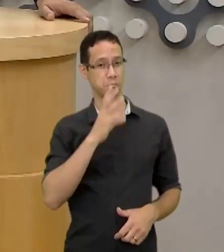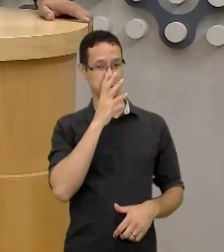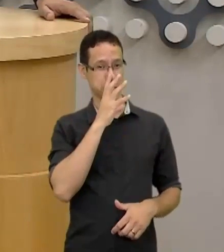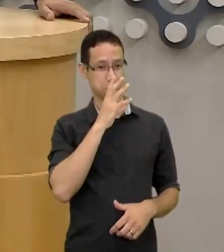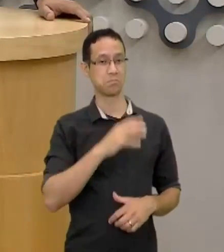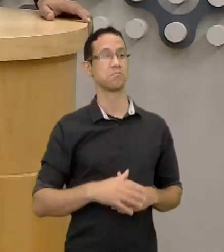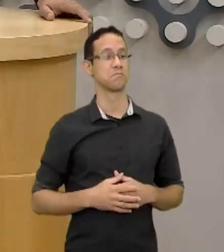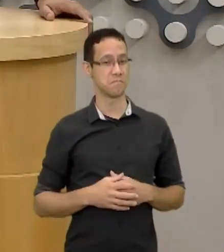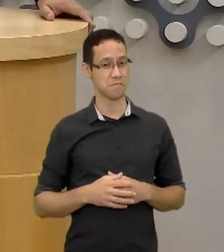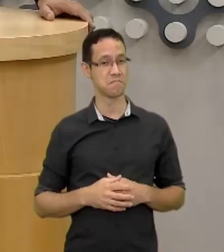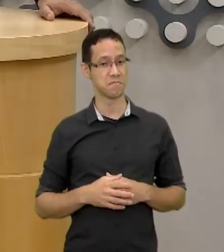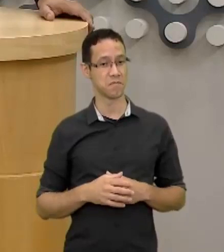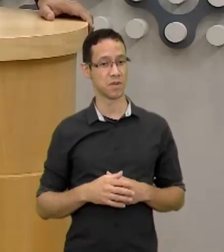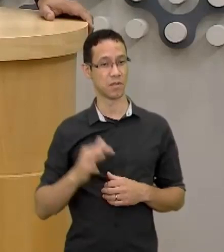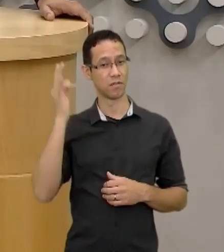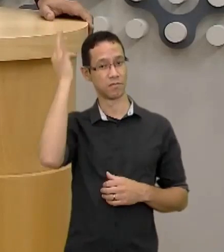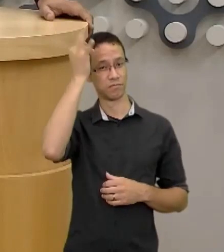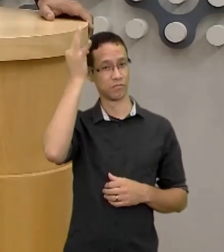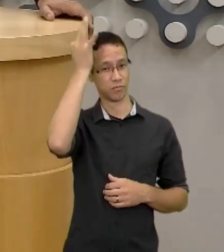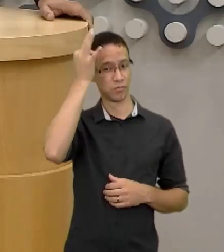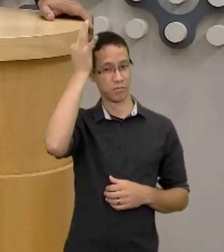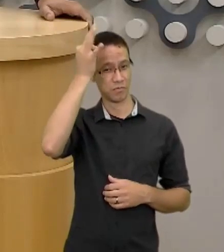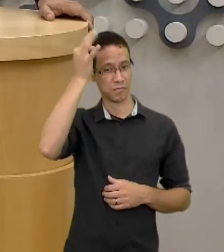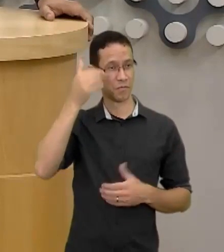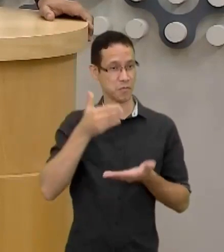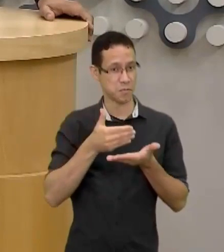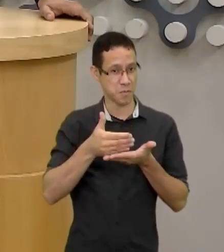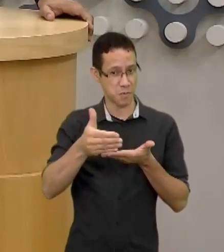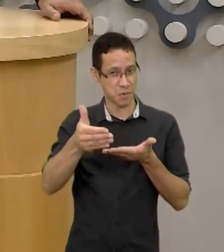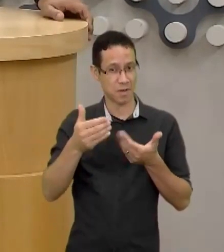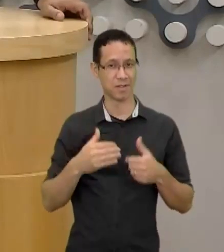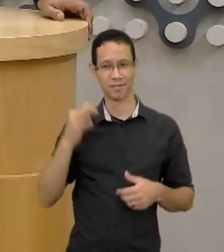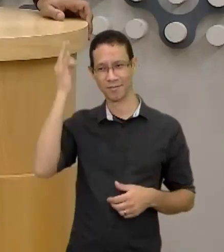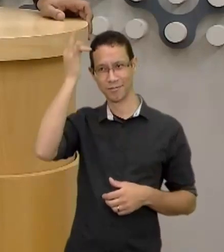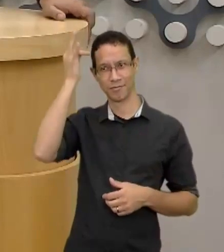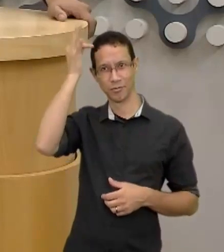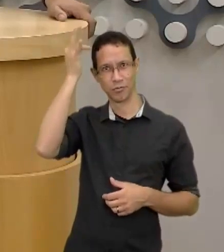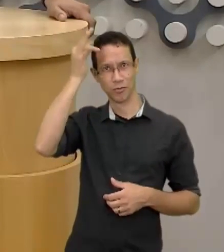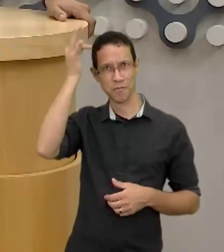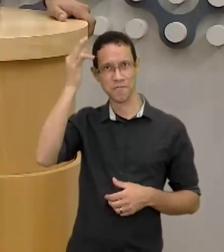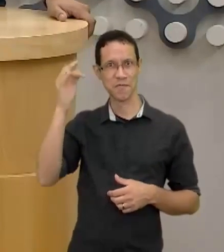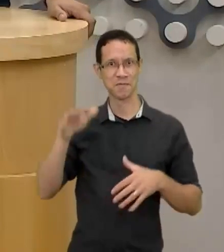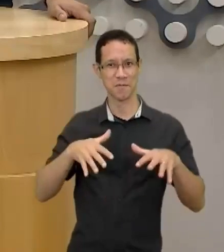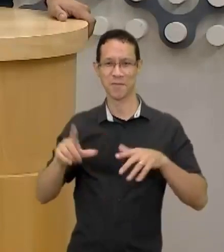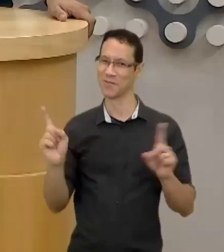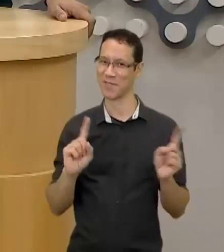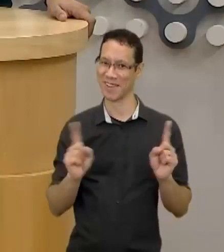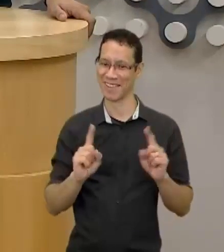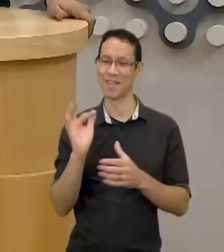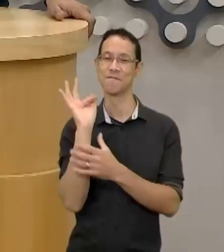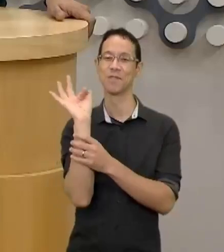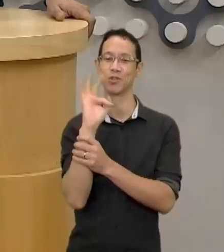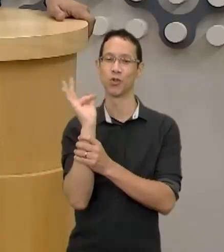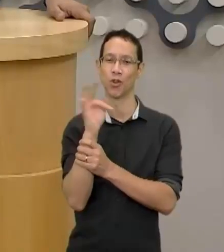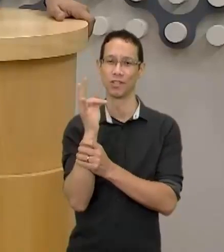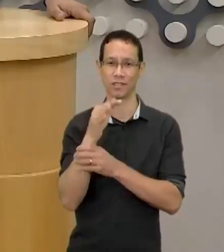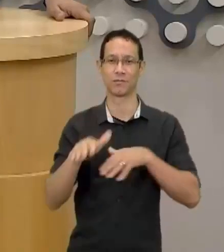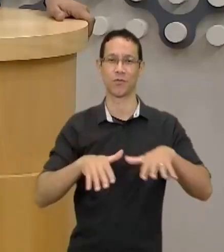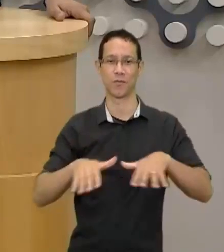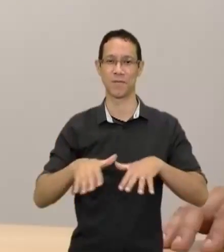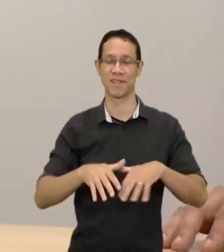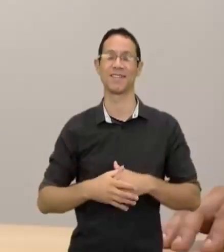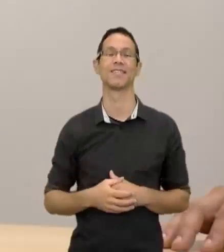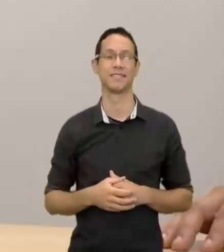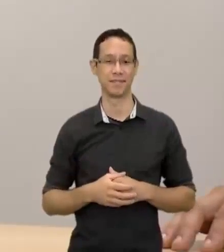Nossa! Sabe porque eu falei filosofando no início? A filosofia do movimento. Ele resolveu. Fisiologia do movimento. Tô aprendendo. E aí é bacana isso, que